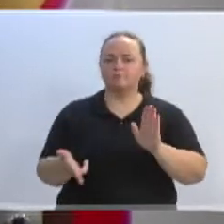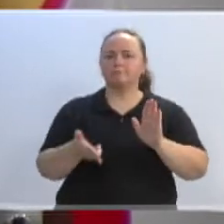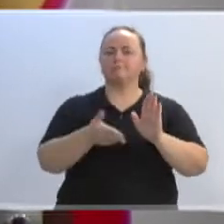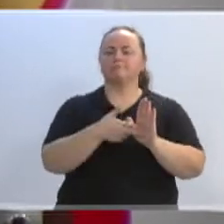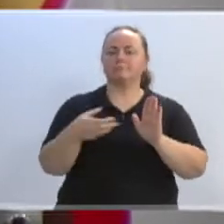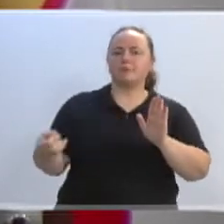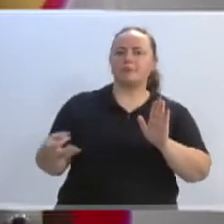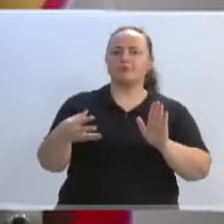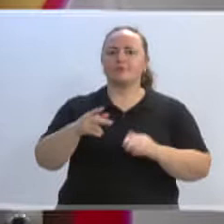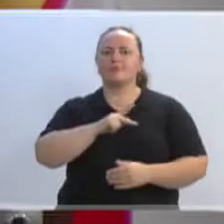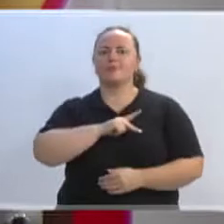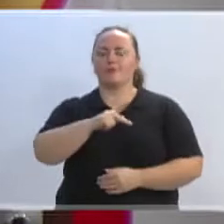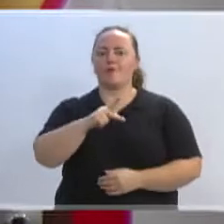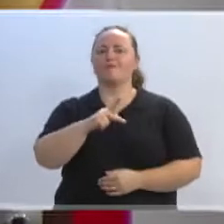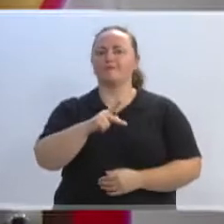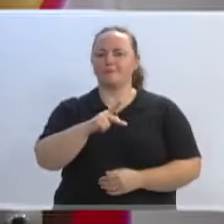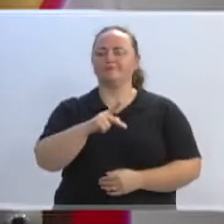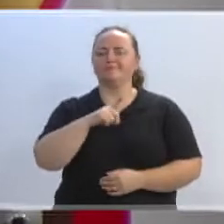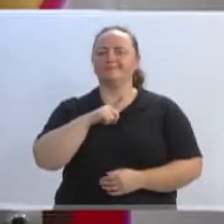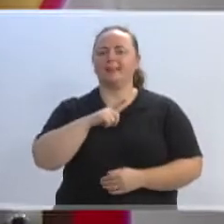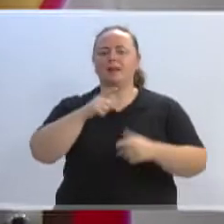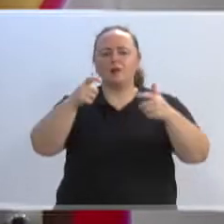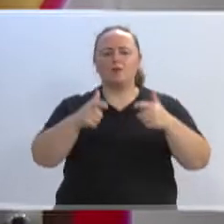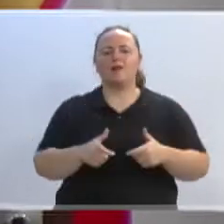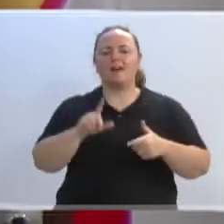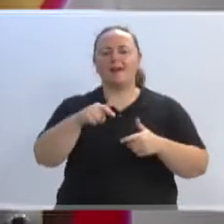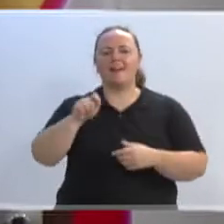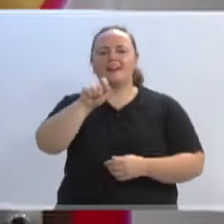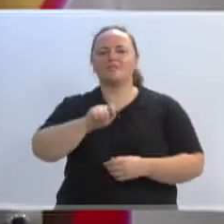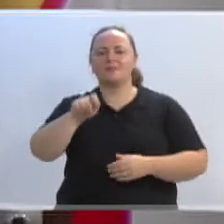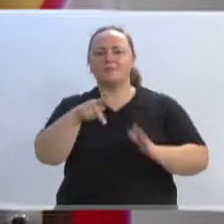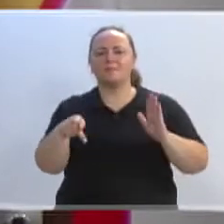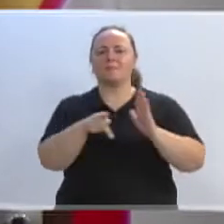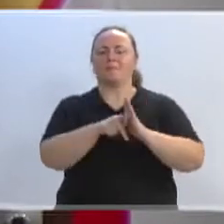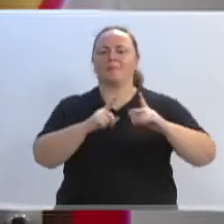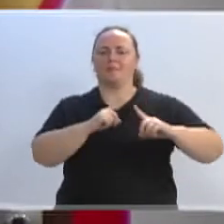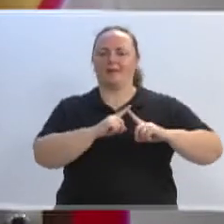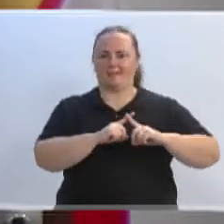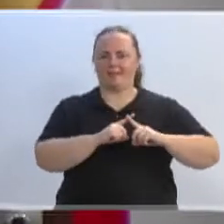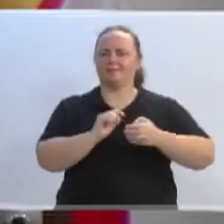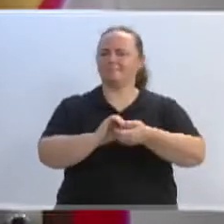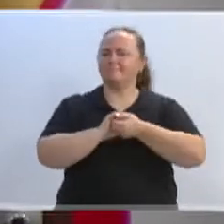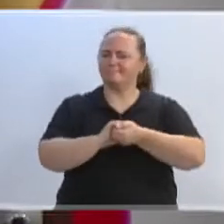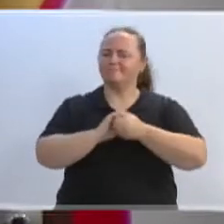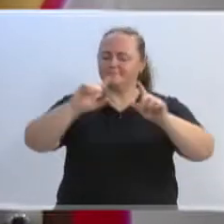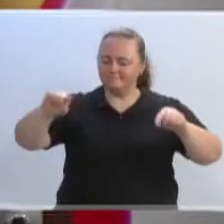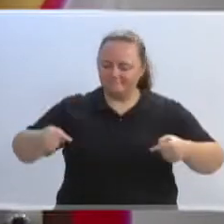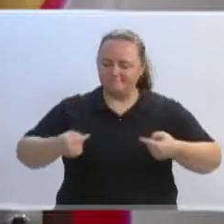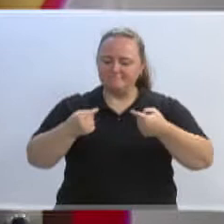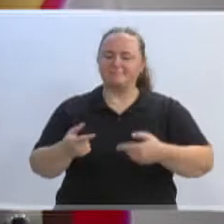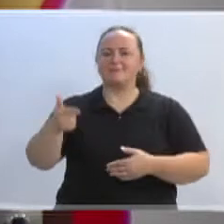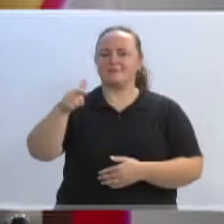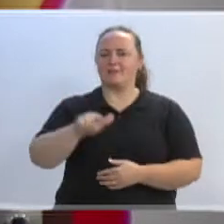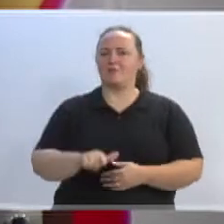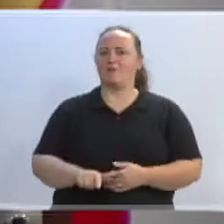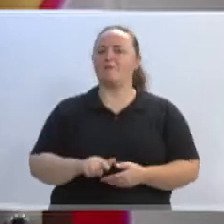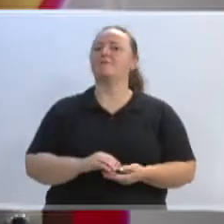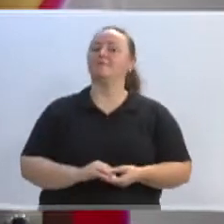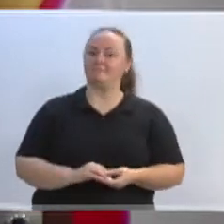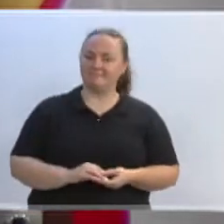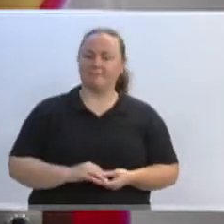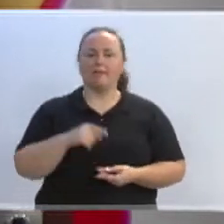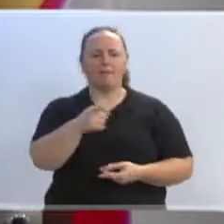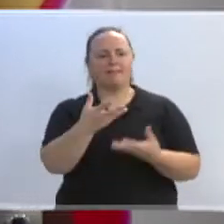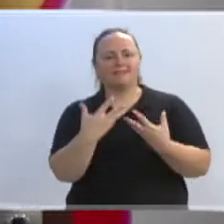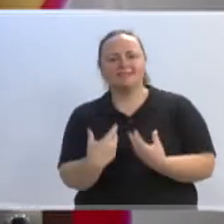Osni Bea, local na ADR, às 19h30. Parabéns, senhor Osni, mais um desafio lançado, senhor Osni,